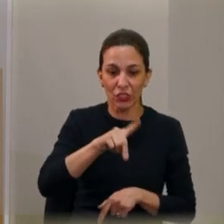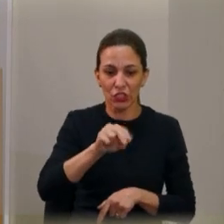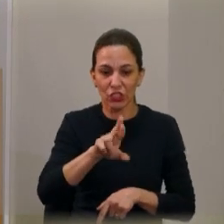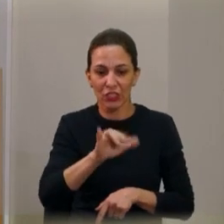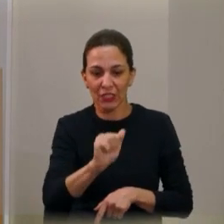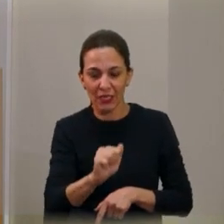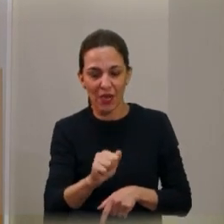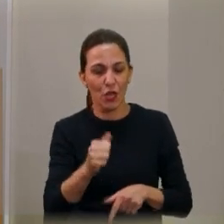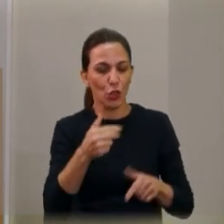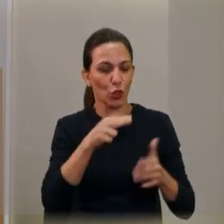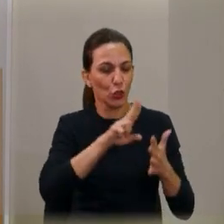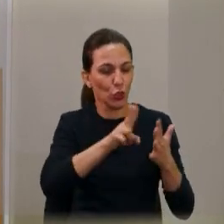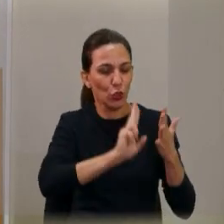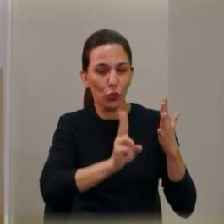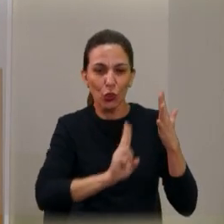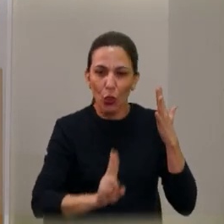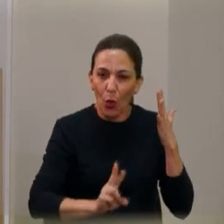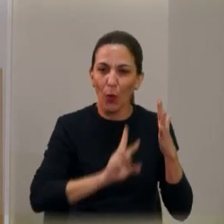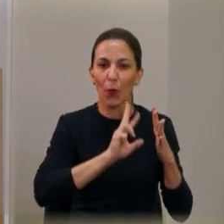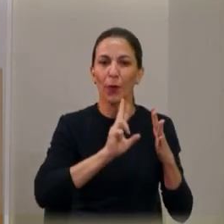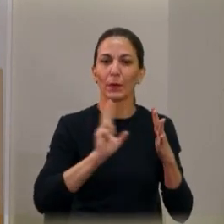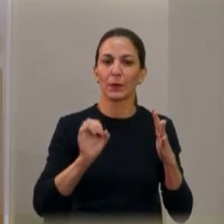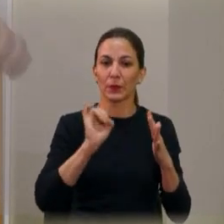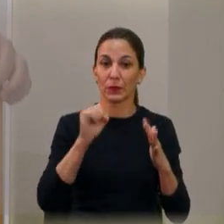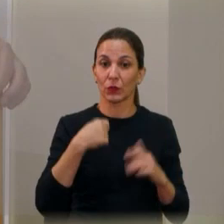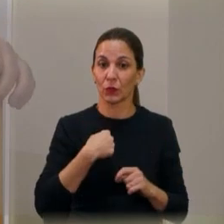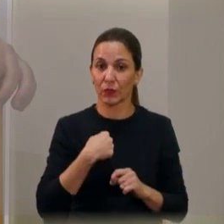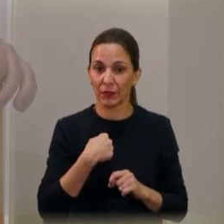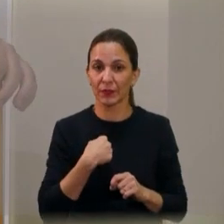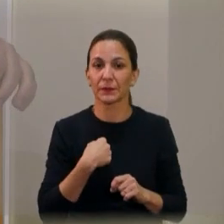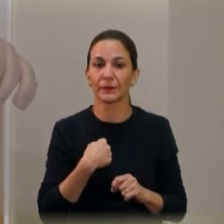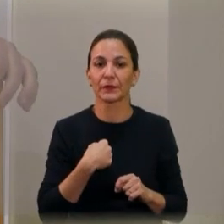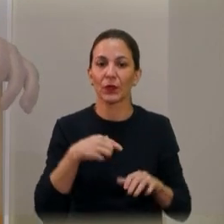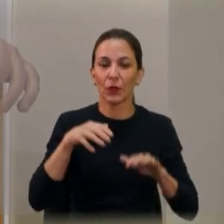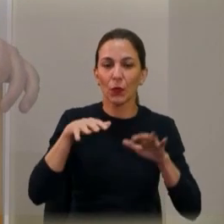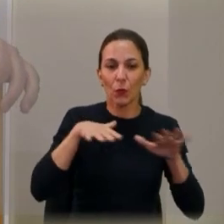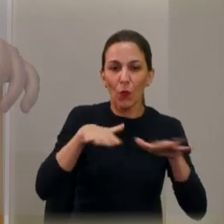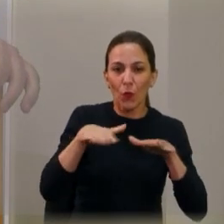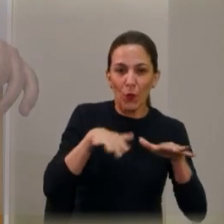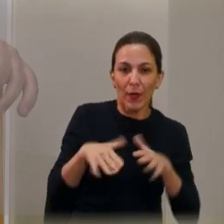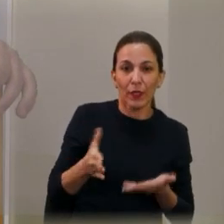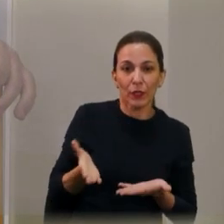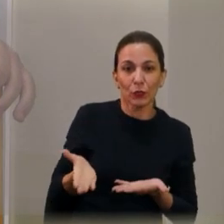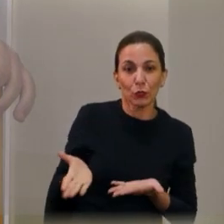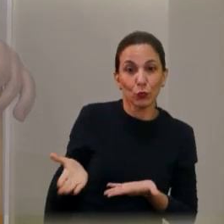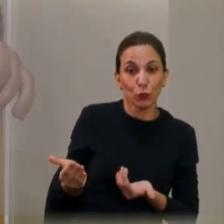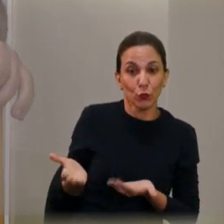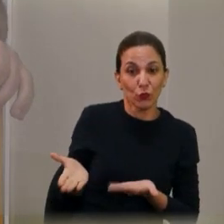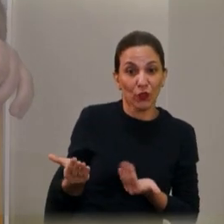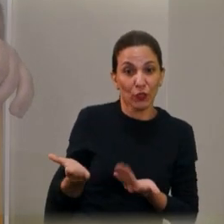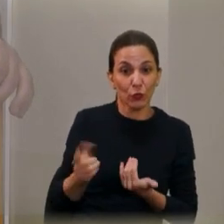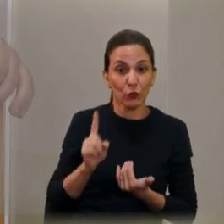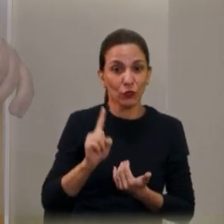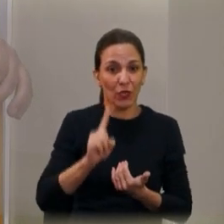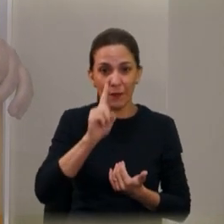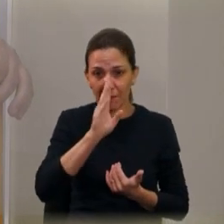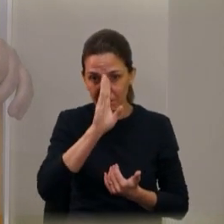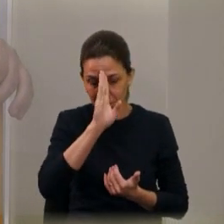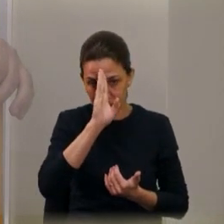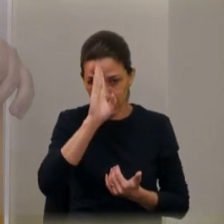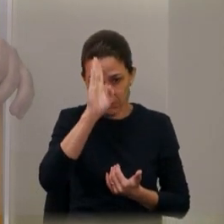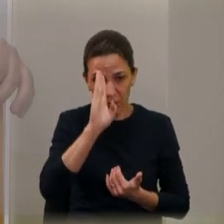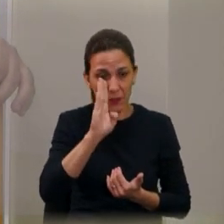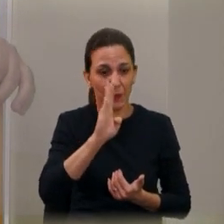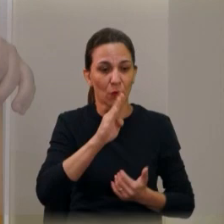importantíssimas da política nacional porque eu sigo sendo militante do movimento infantil e acredito que o movimento de juventude grandes